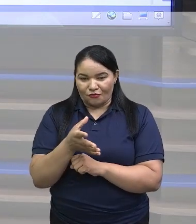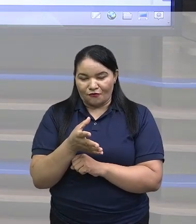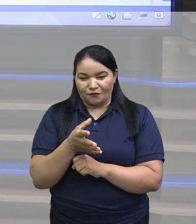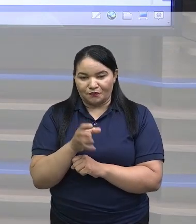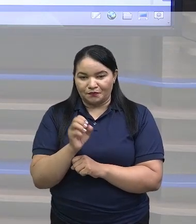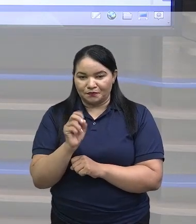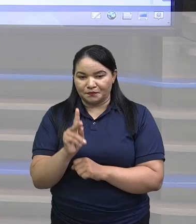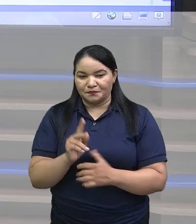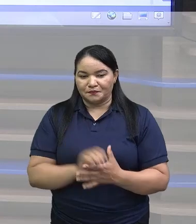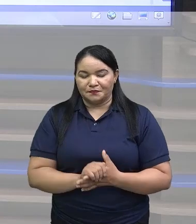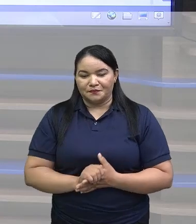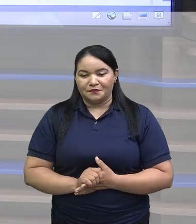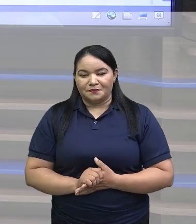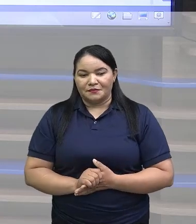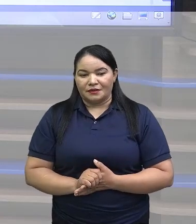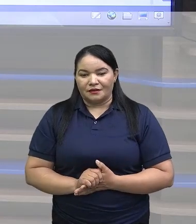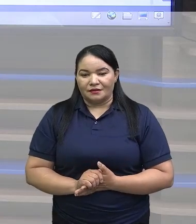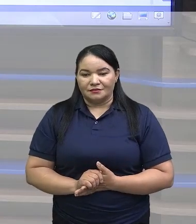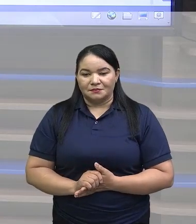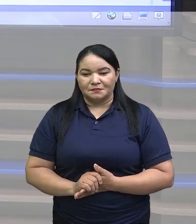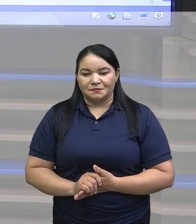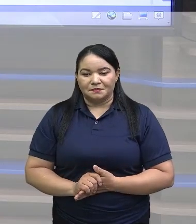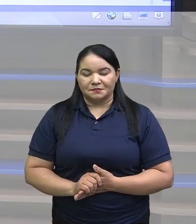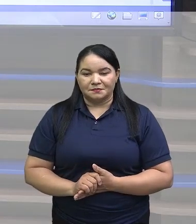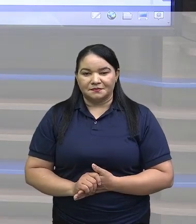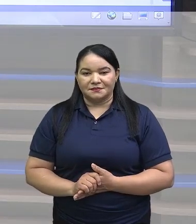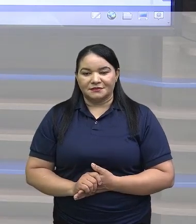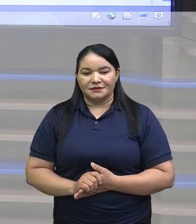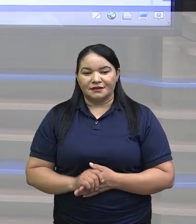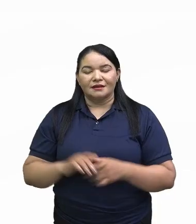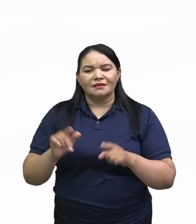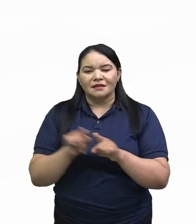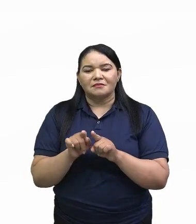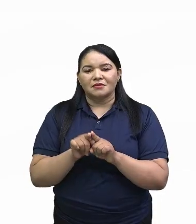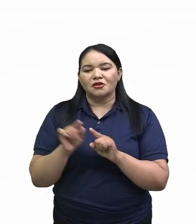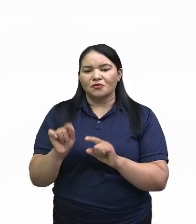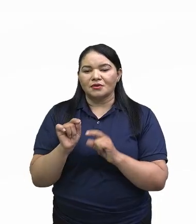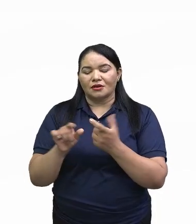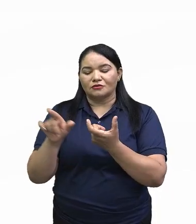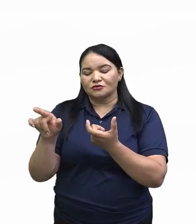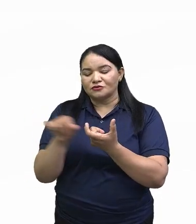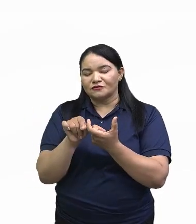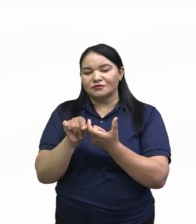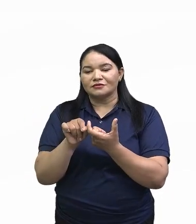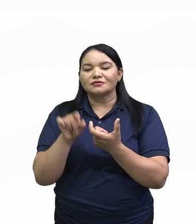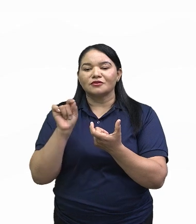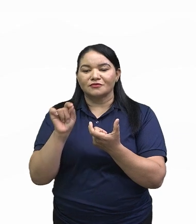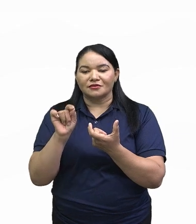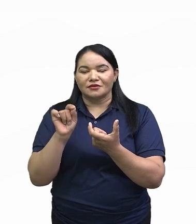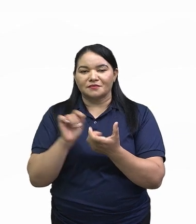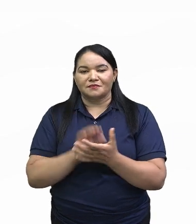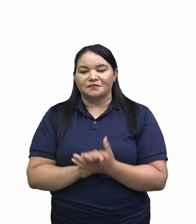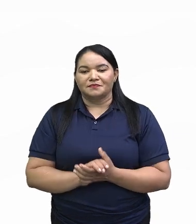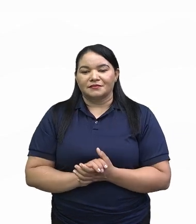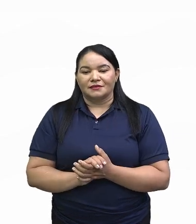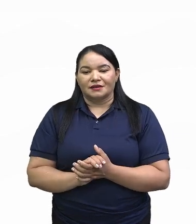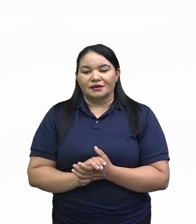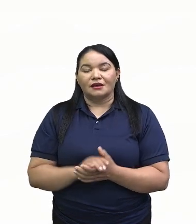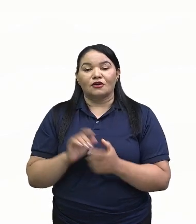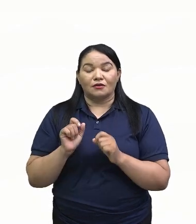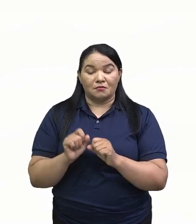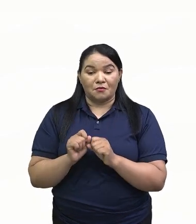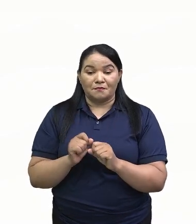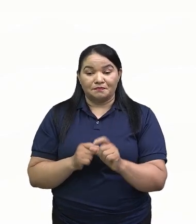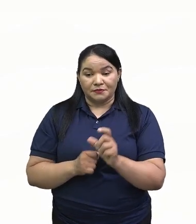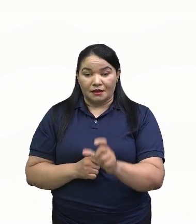significado. E então, o que vem ser o sufixo? Sufixo é a partícula que